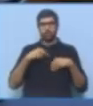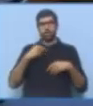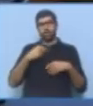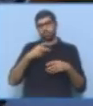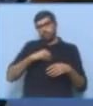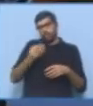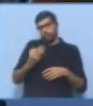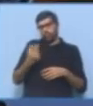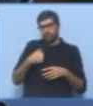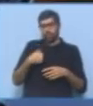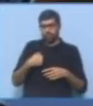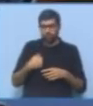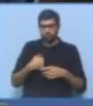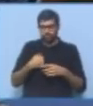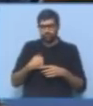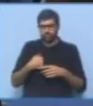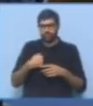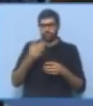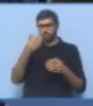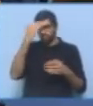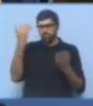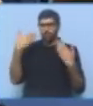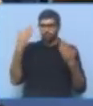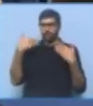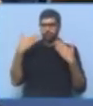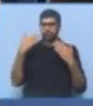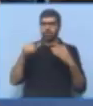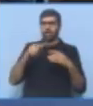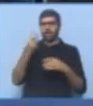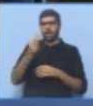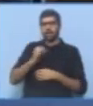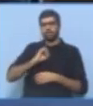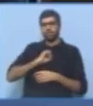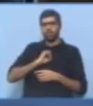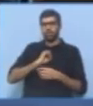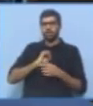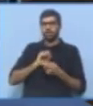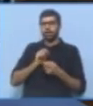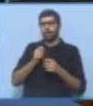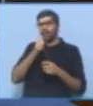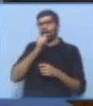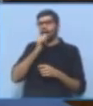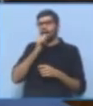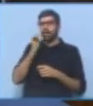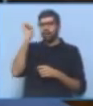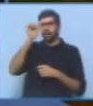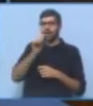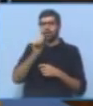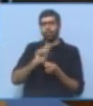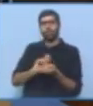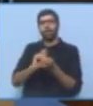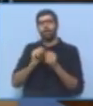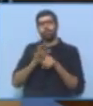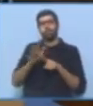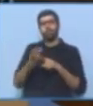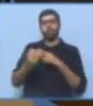muito isso, e só passado este tempo, só este verão, é que a minha arte também foi tocada pela água do batismo